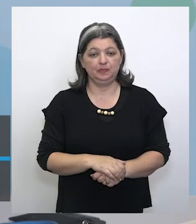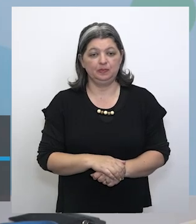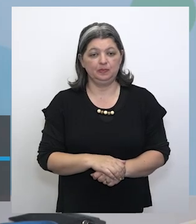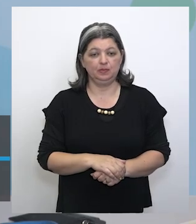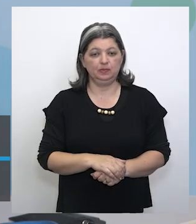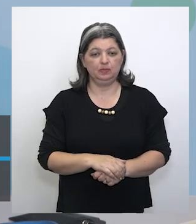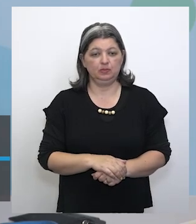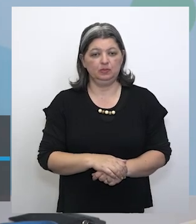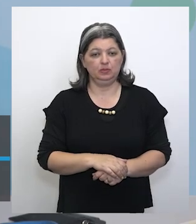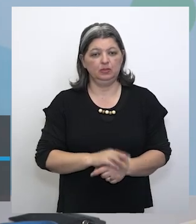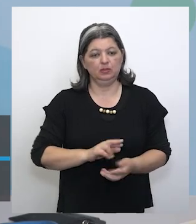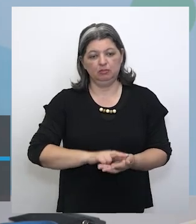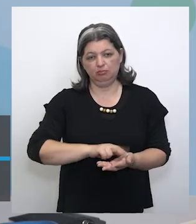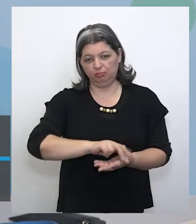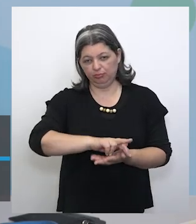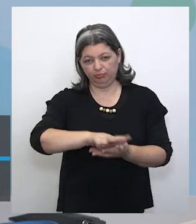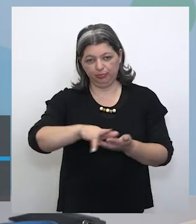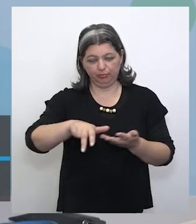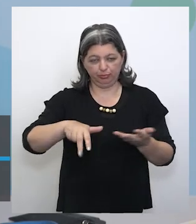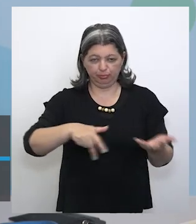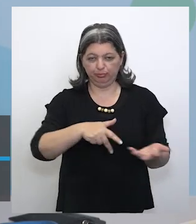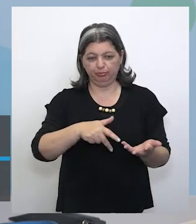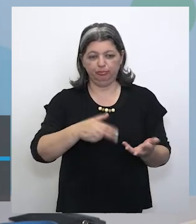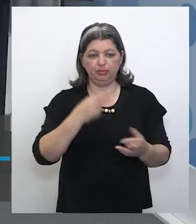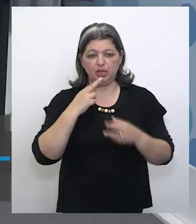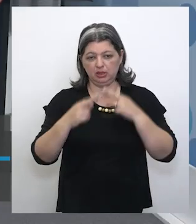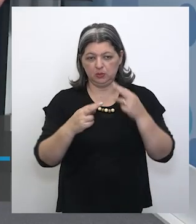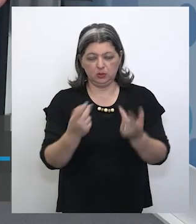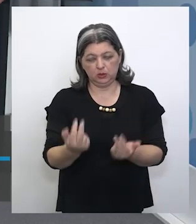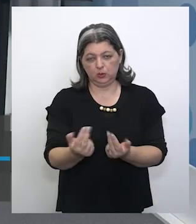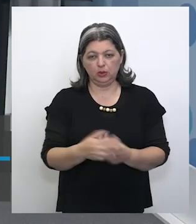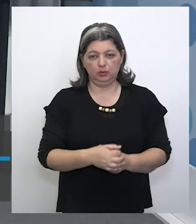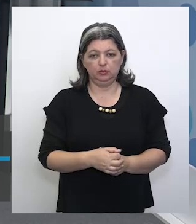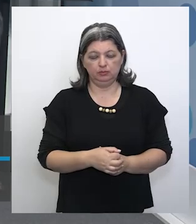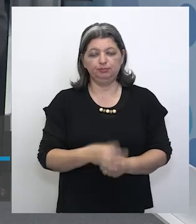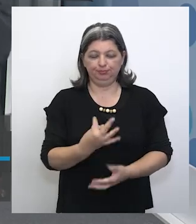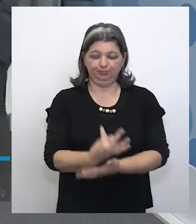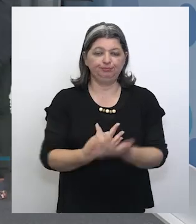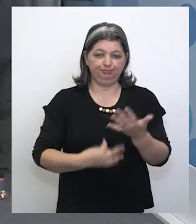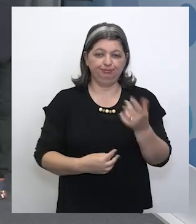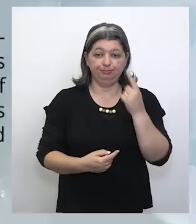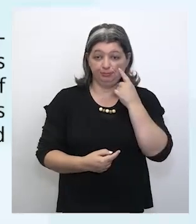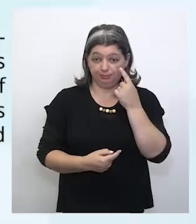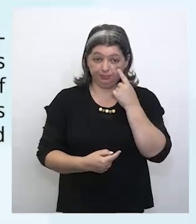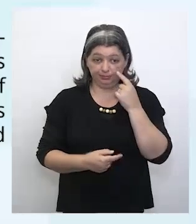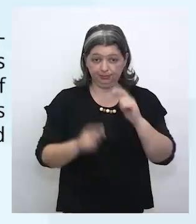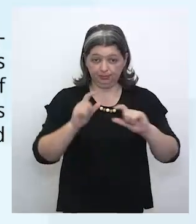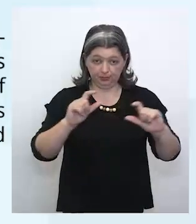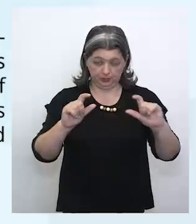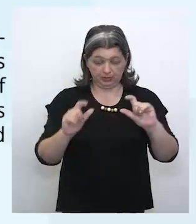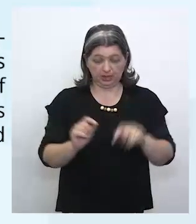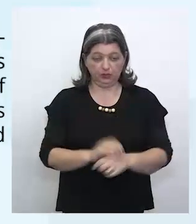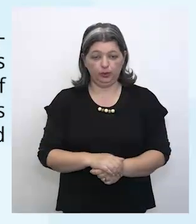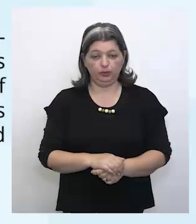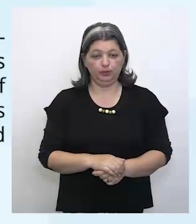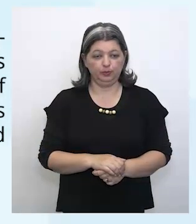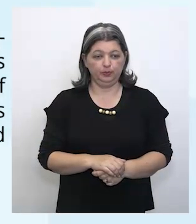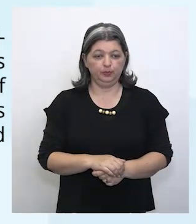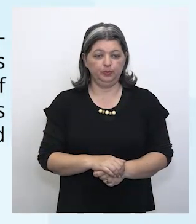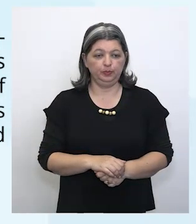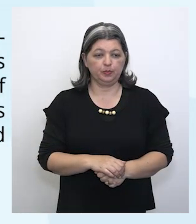E dentre outras respostas, sempre as mesmas. Legal. Vamos lá então para o texto e dar uma olhada nessas palavrinhas aí. So,